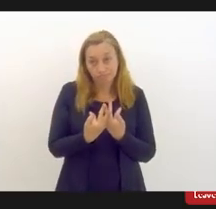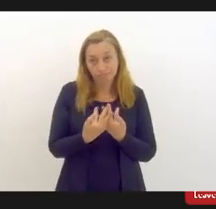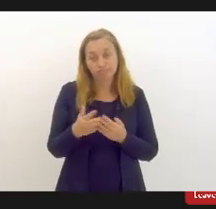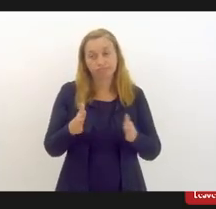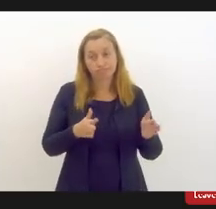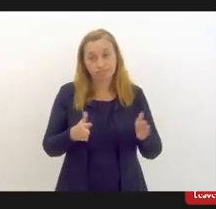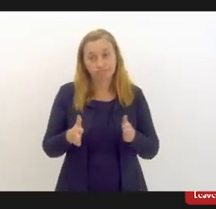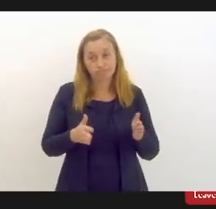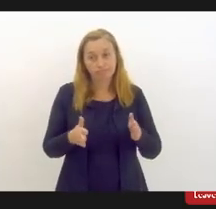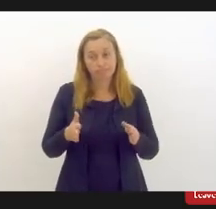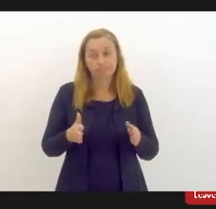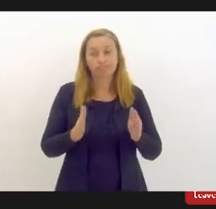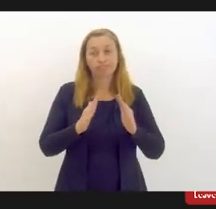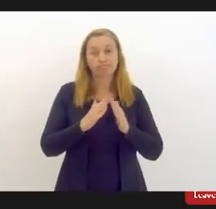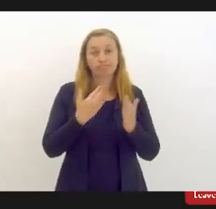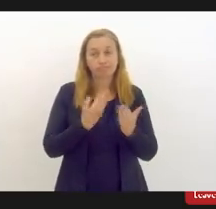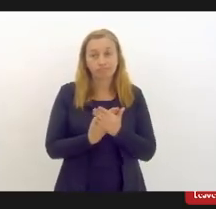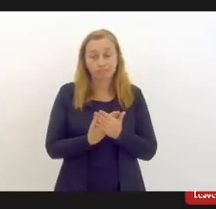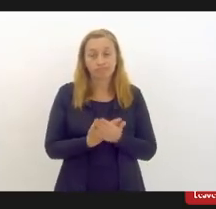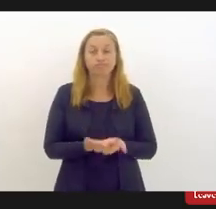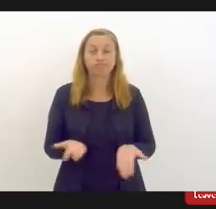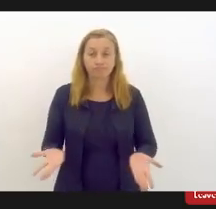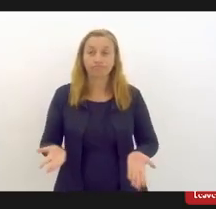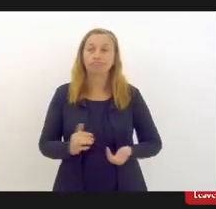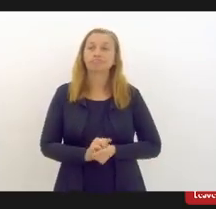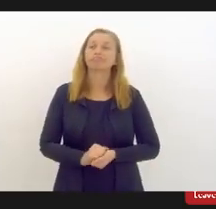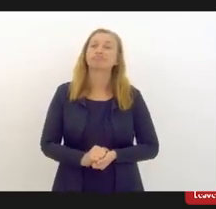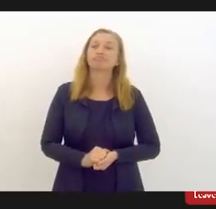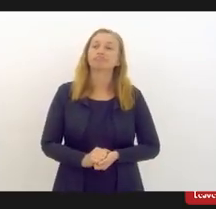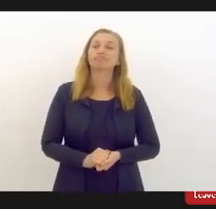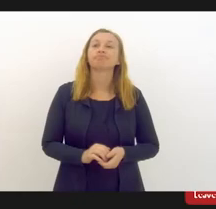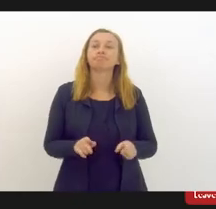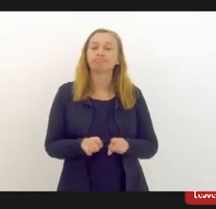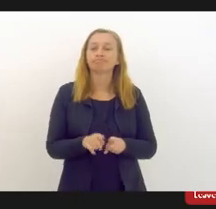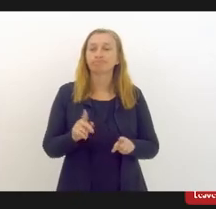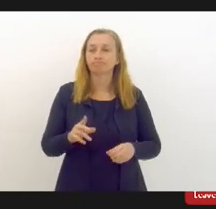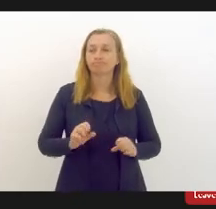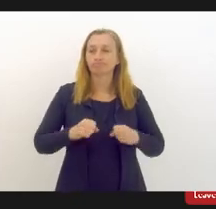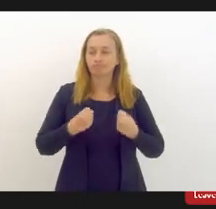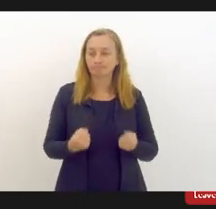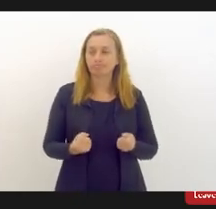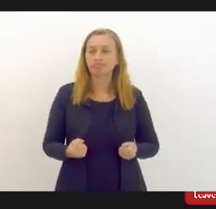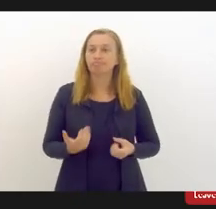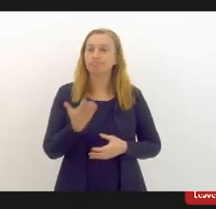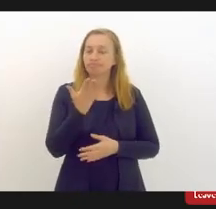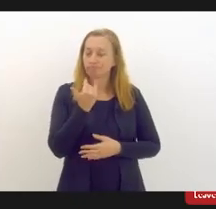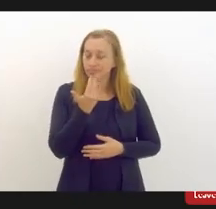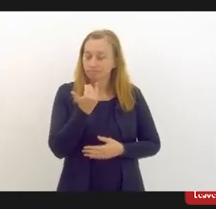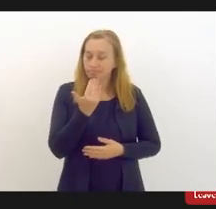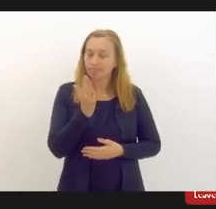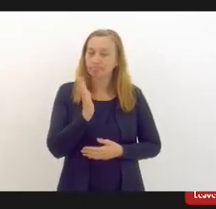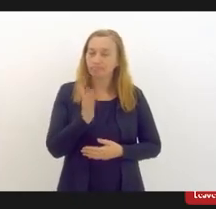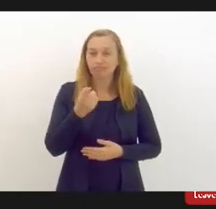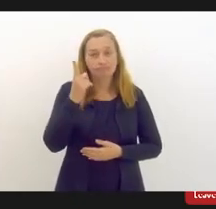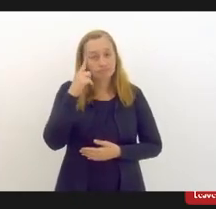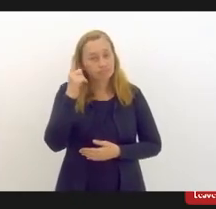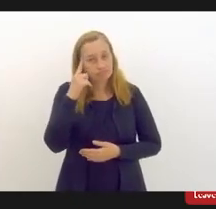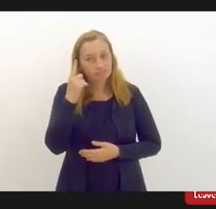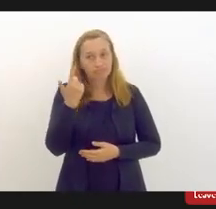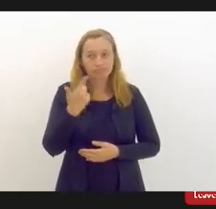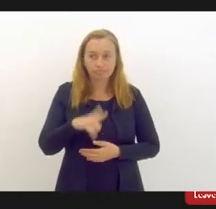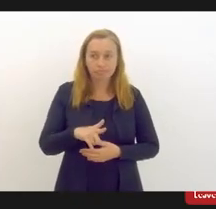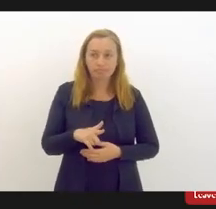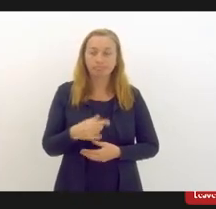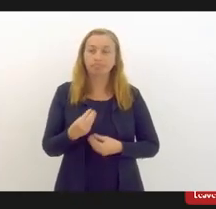período todo letivo, né? Também reforçar a questão do cardápio. Eu acho que a gente tem que repensar